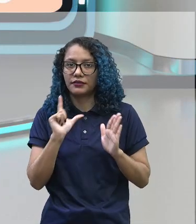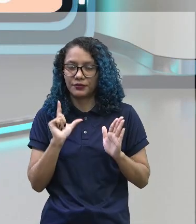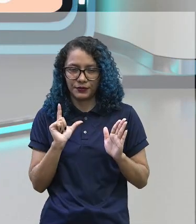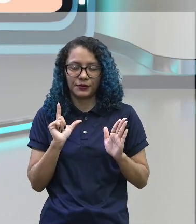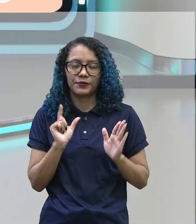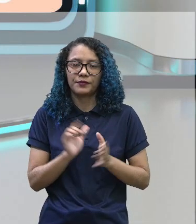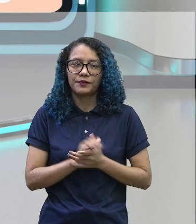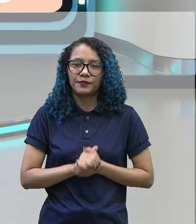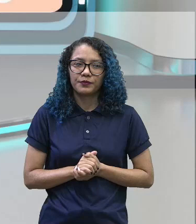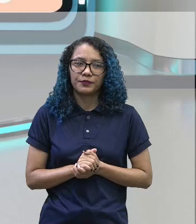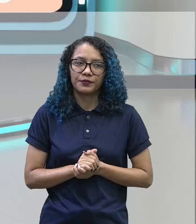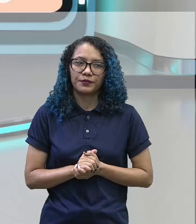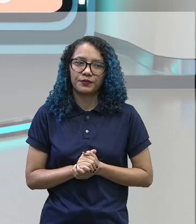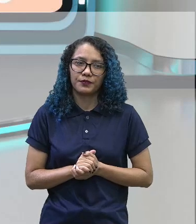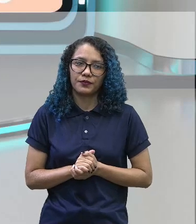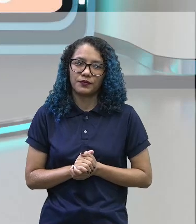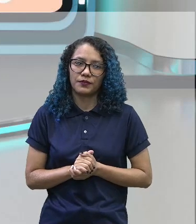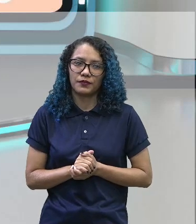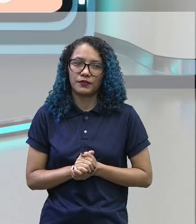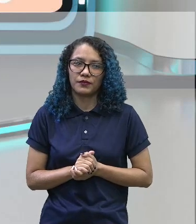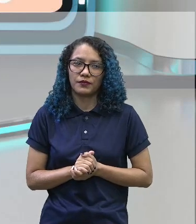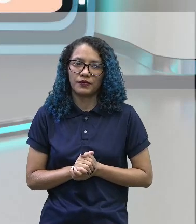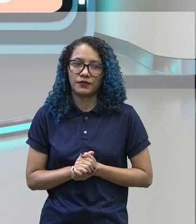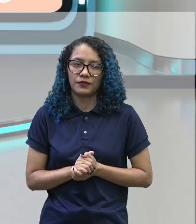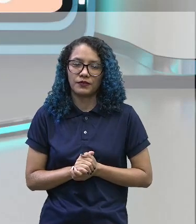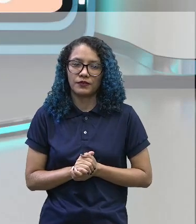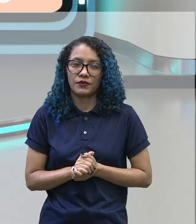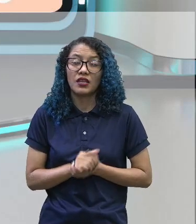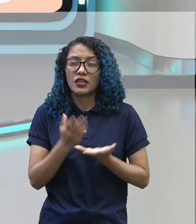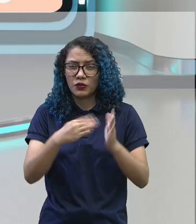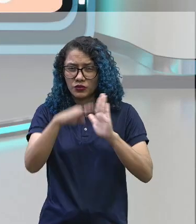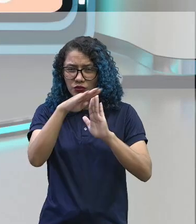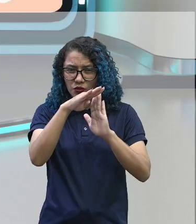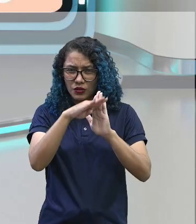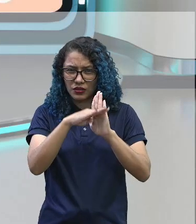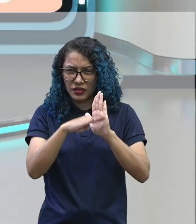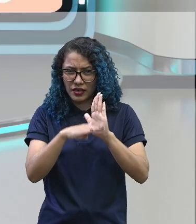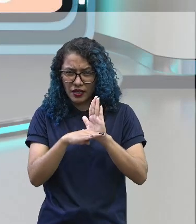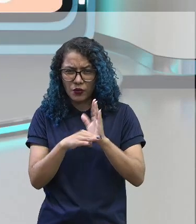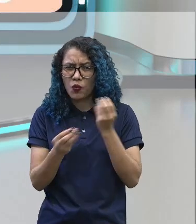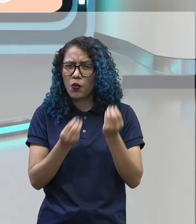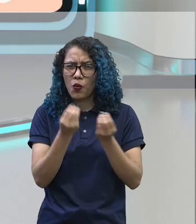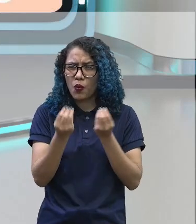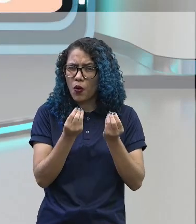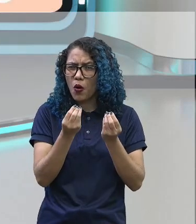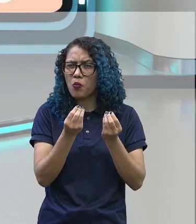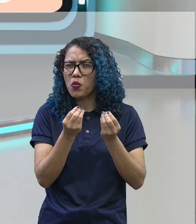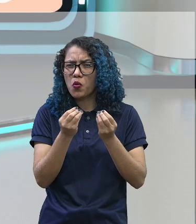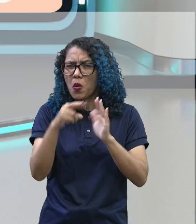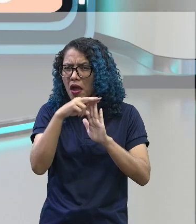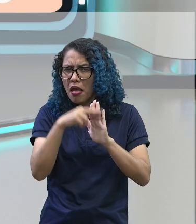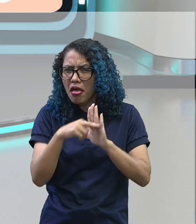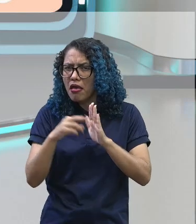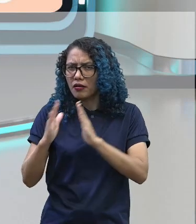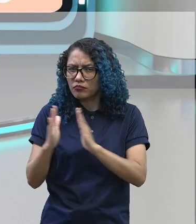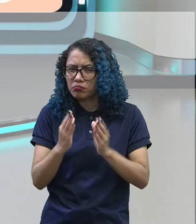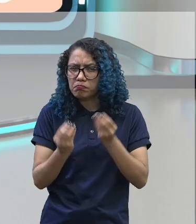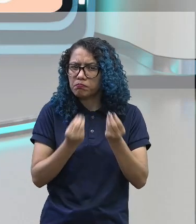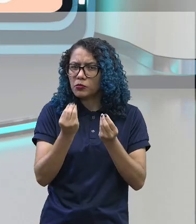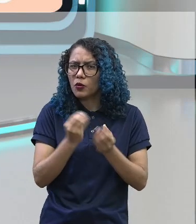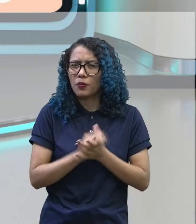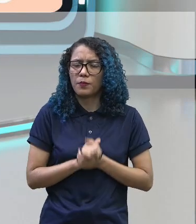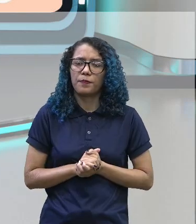Então, com o roteiro como é que o roteiro de redação ele vai funcionar? Olha só, o roteiro